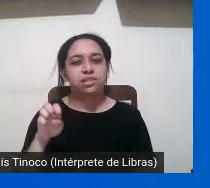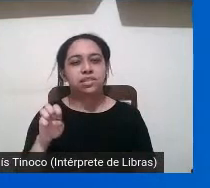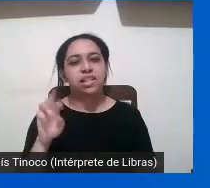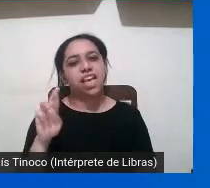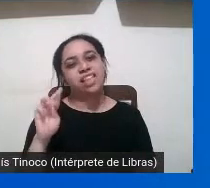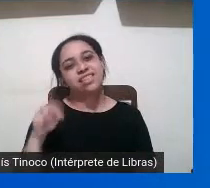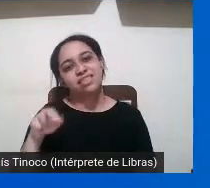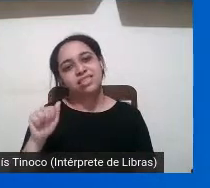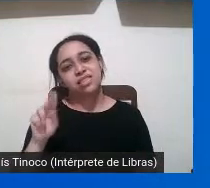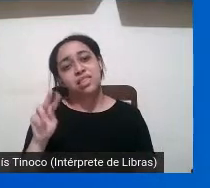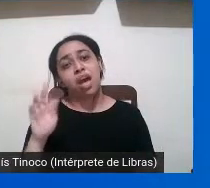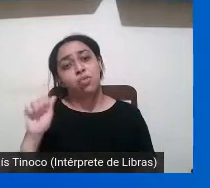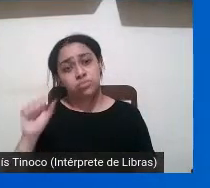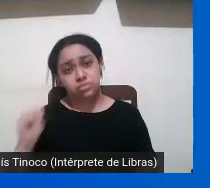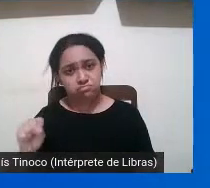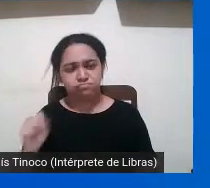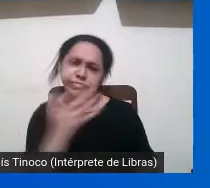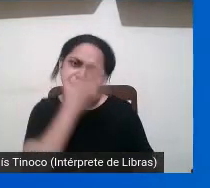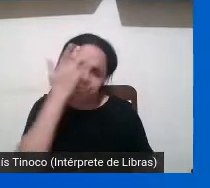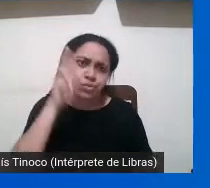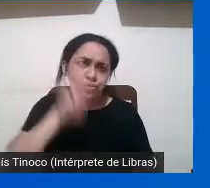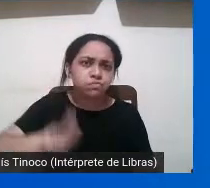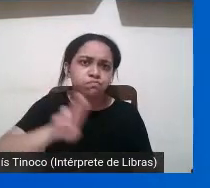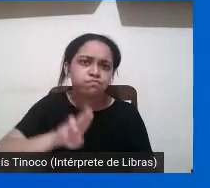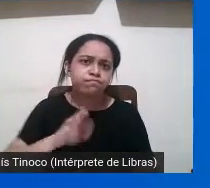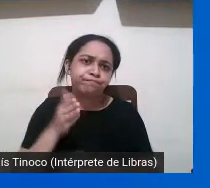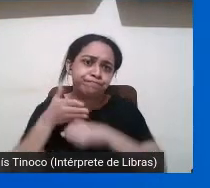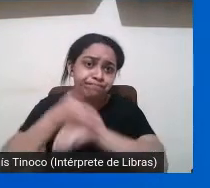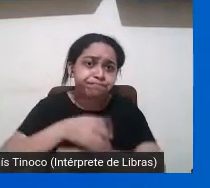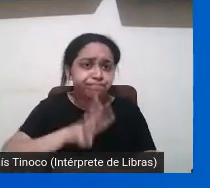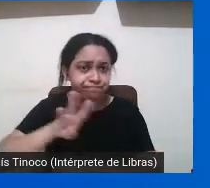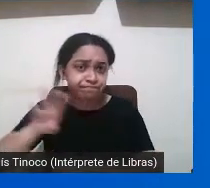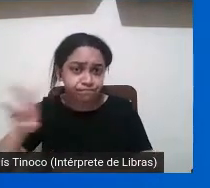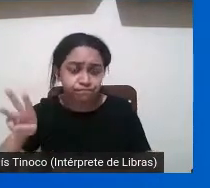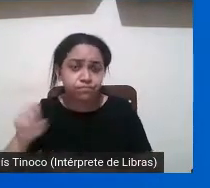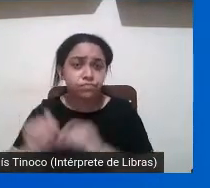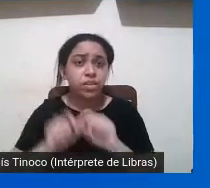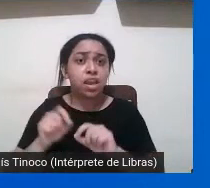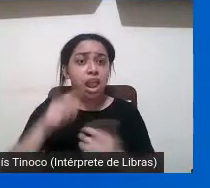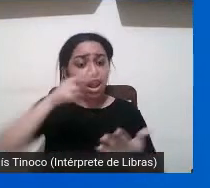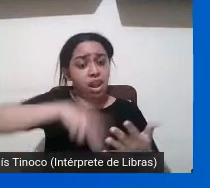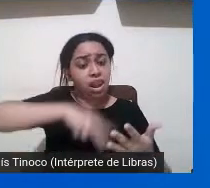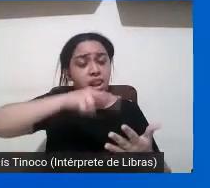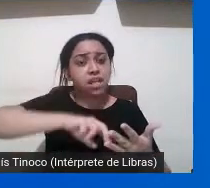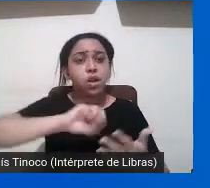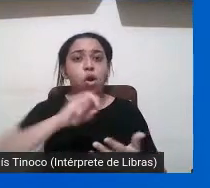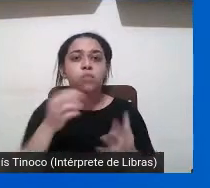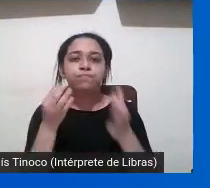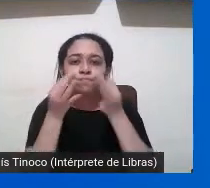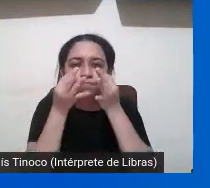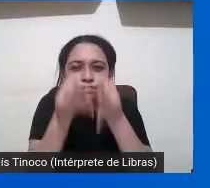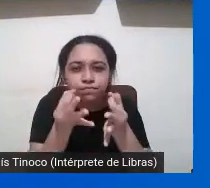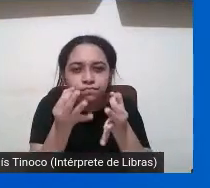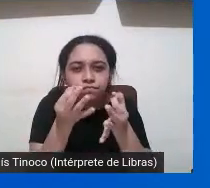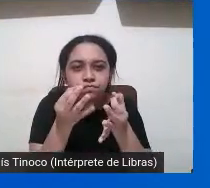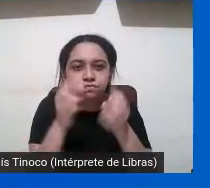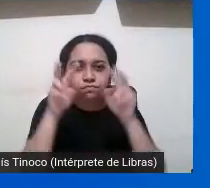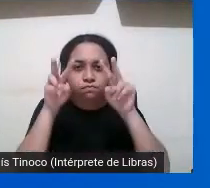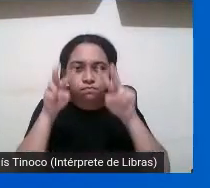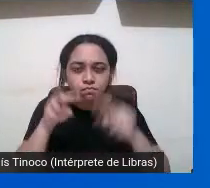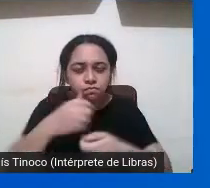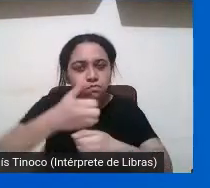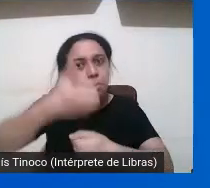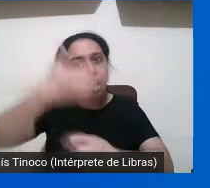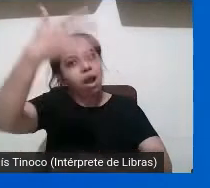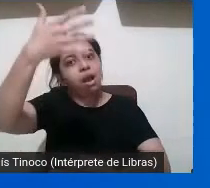de uma ampliação das possibilidades de ser leitores e espectadores Então essas redes virtuais a internet